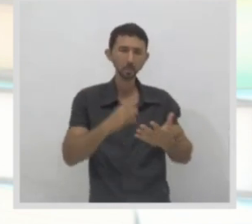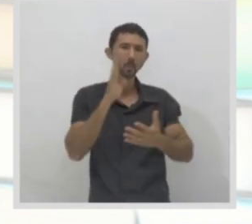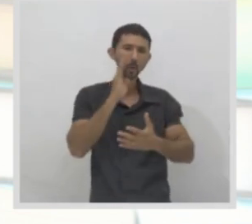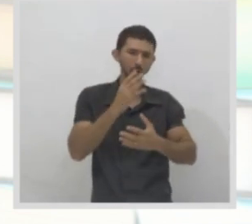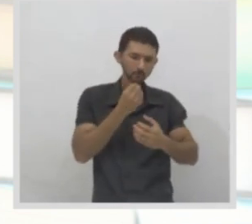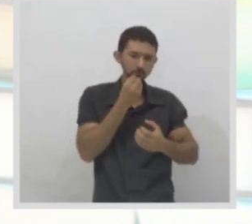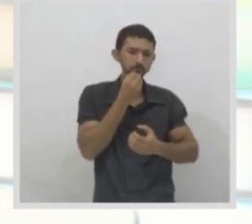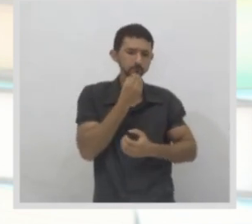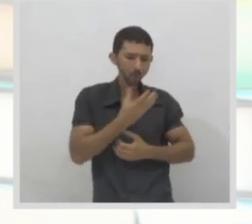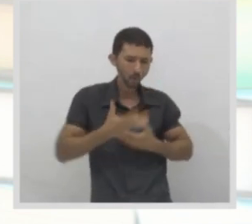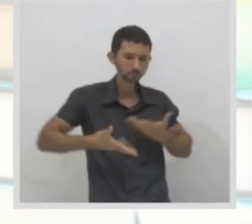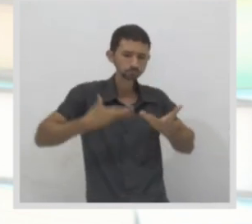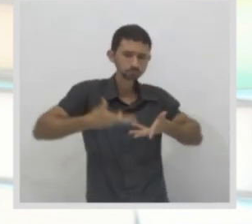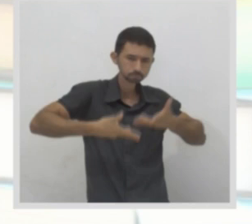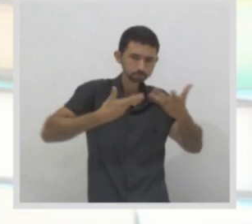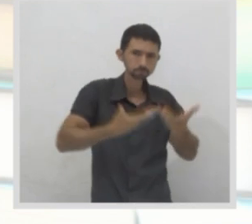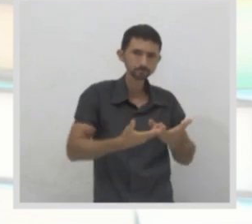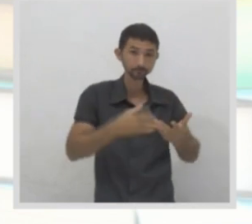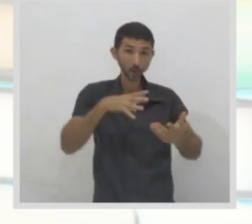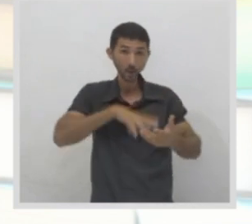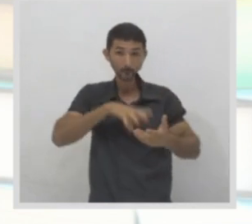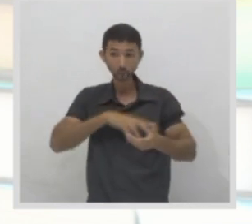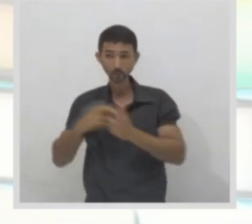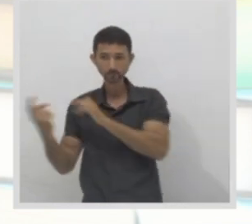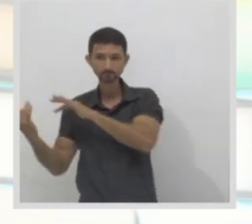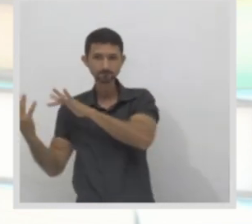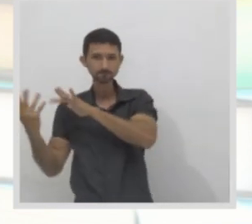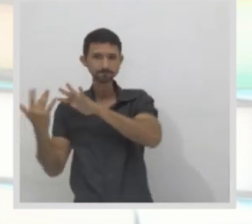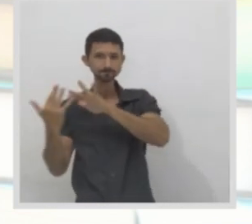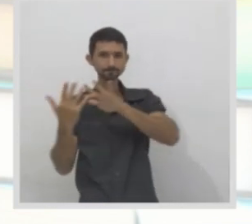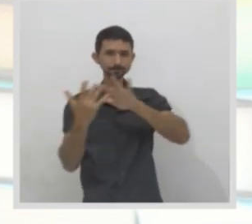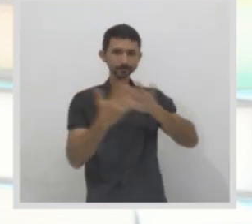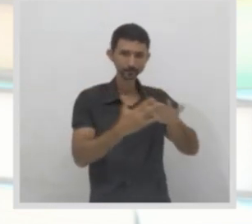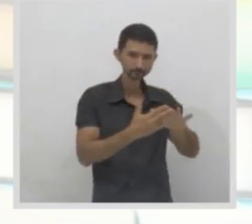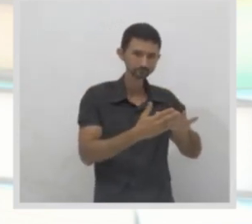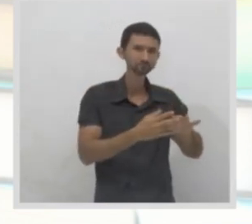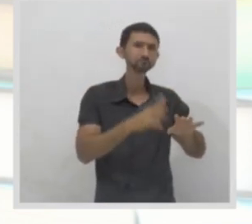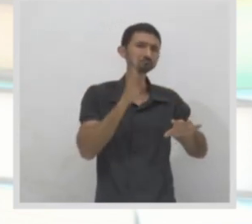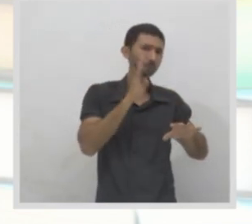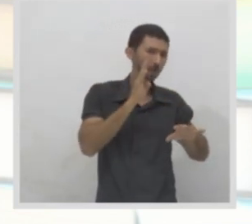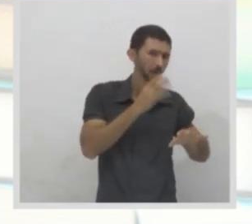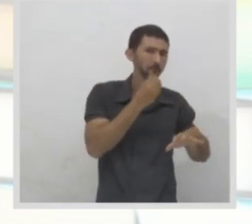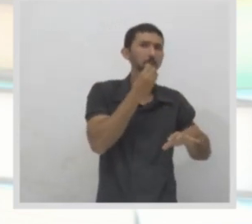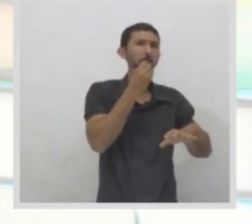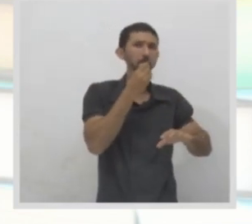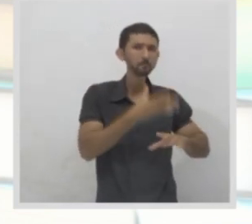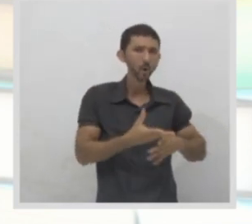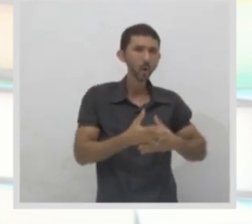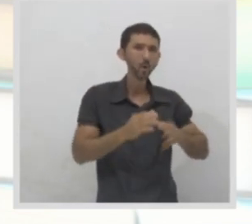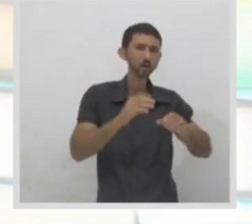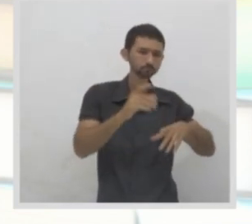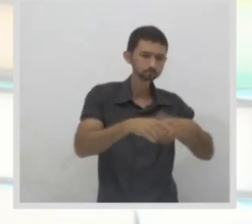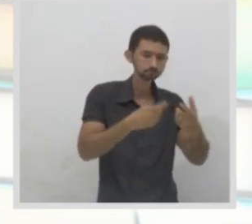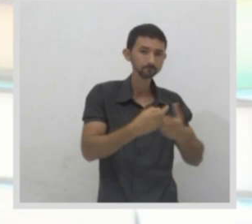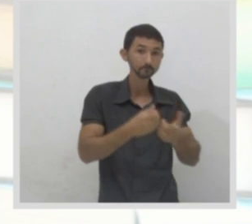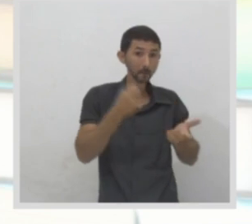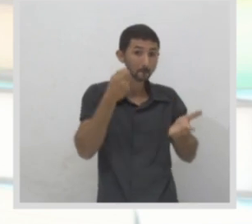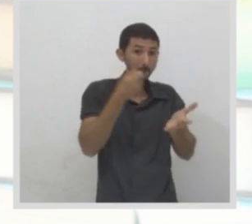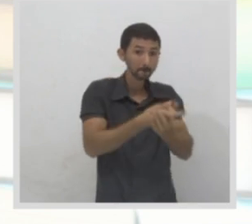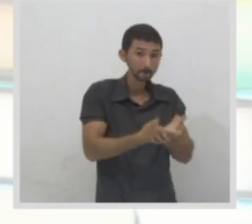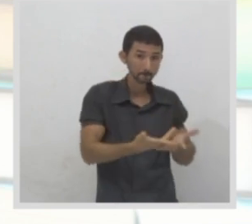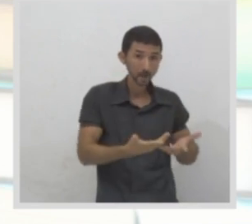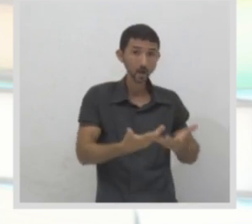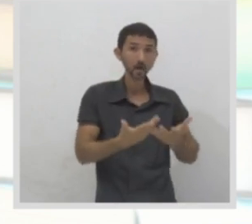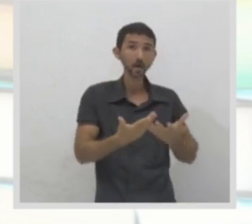território. Né? Os portugueses que vieram para cá, eles ganharam muitos benefícios, né? Inclusive eles eram até pagos